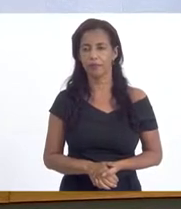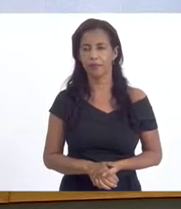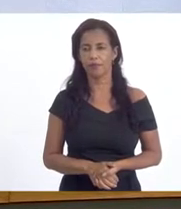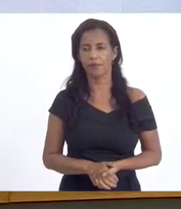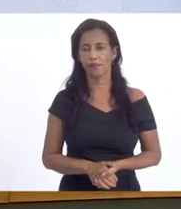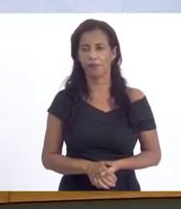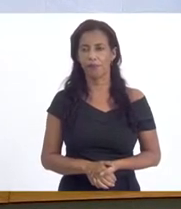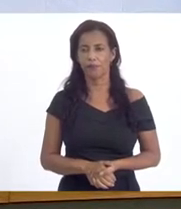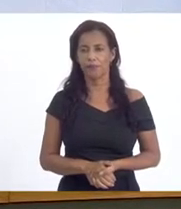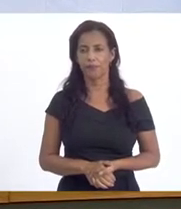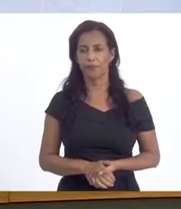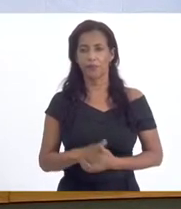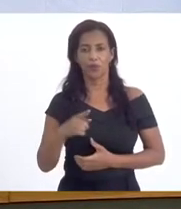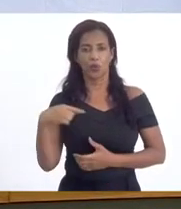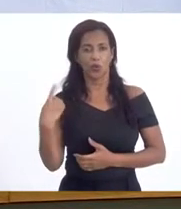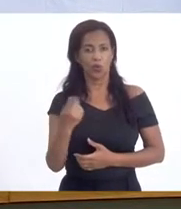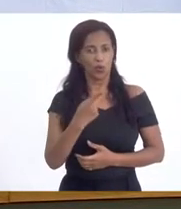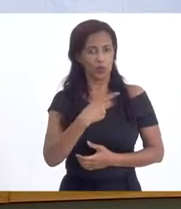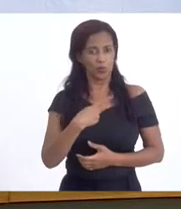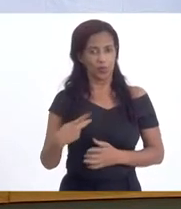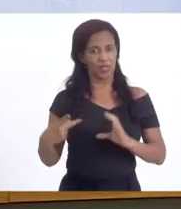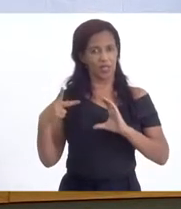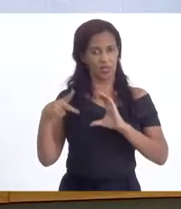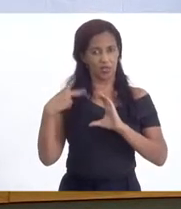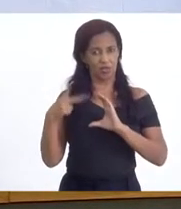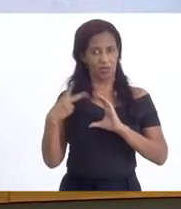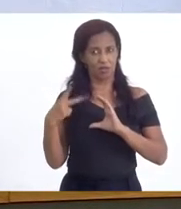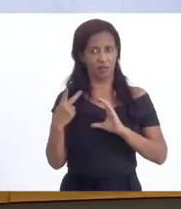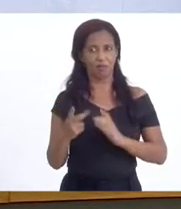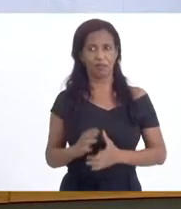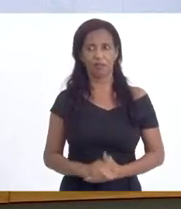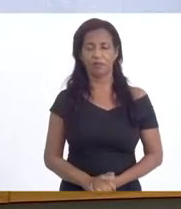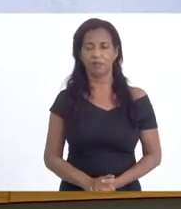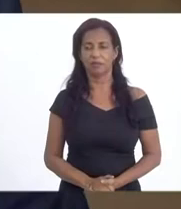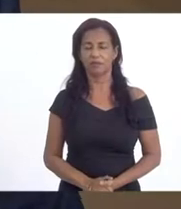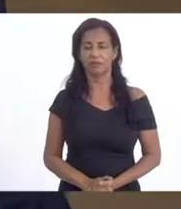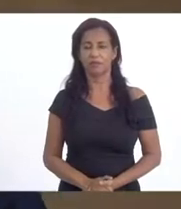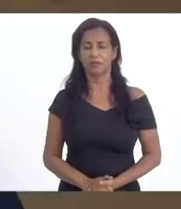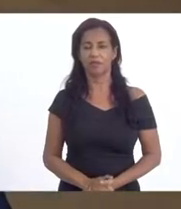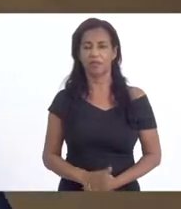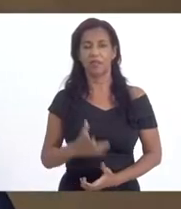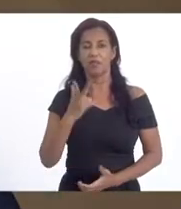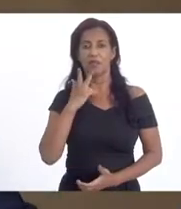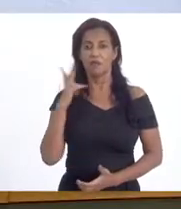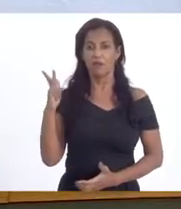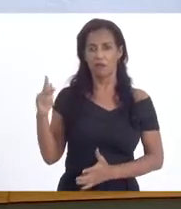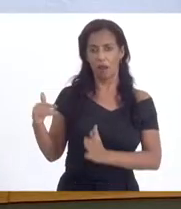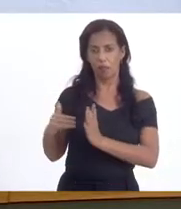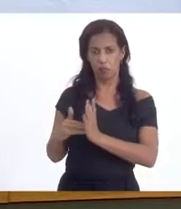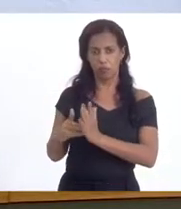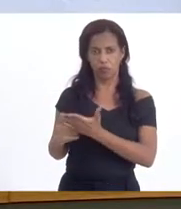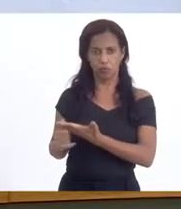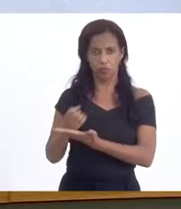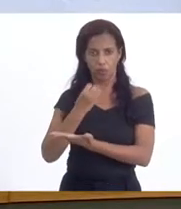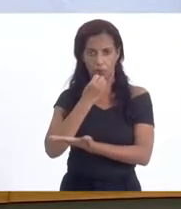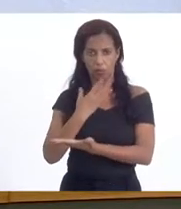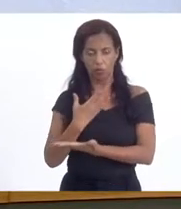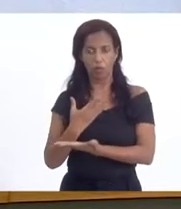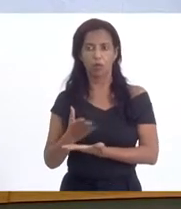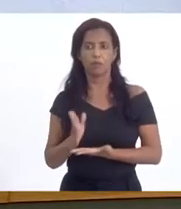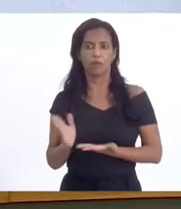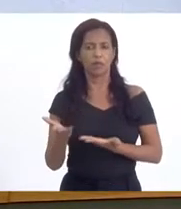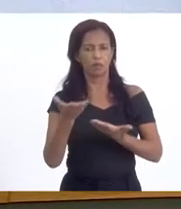O nosso presidente da Câmara, ele vai falar por último para encerrar, tá bom? Mas eu vou